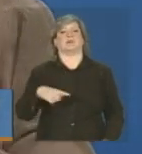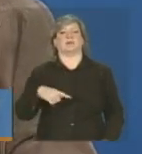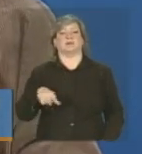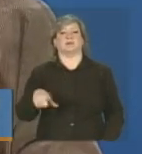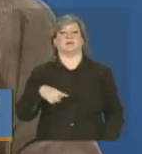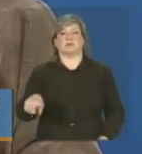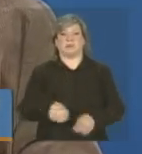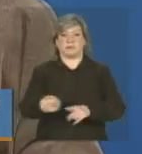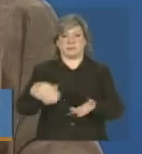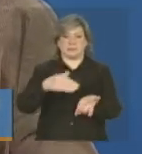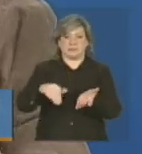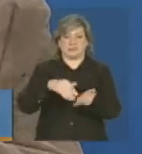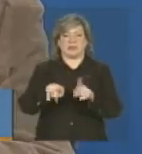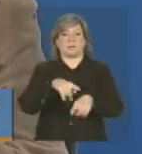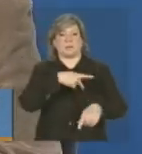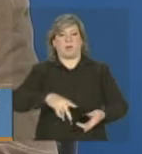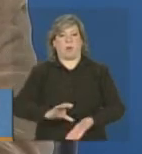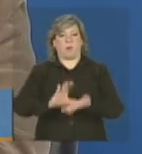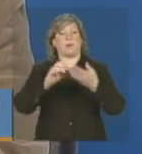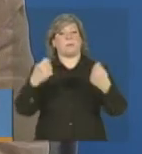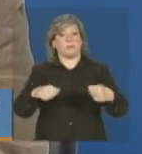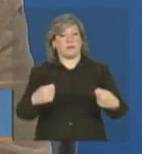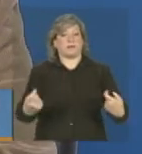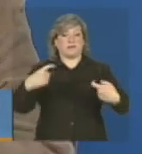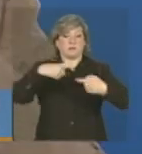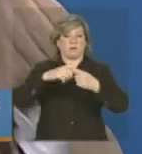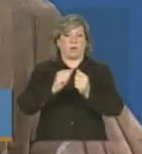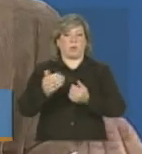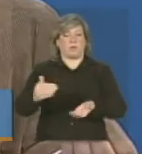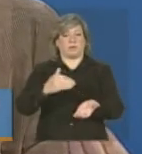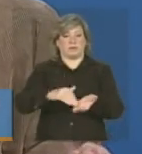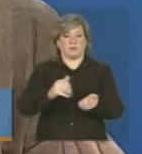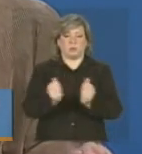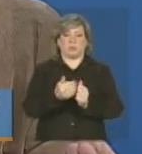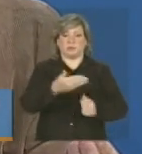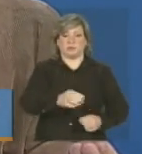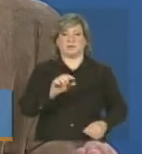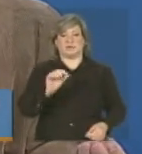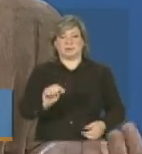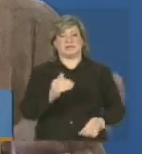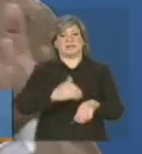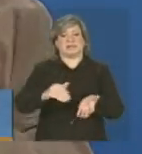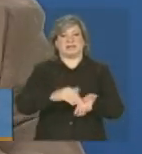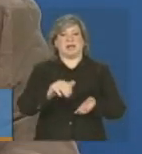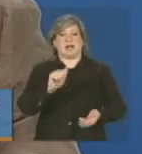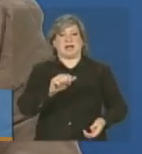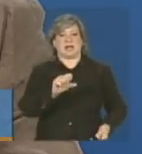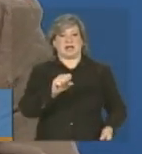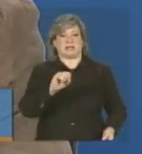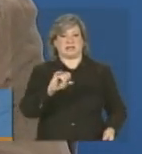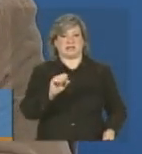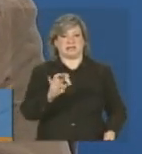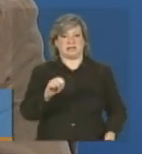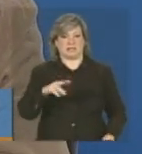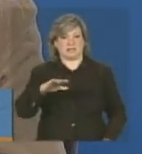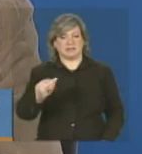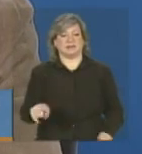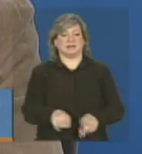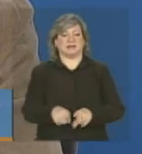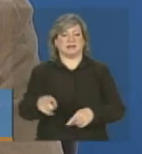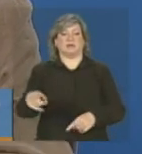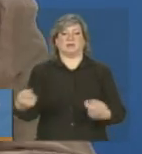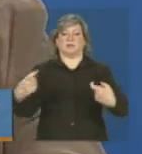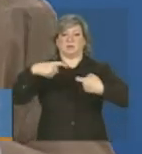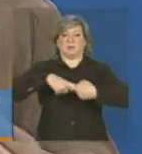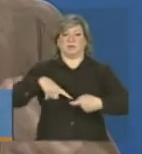e do presidente do conselho, é necessário vincular o secretário à secretaria de assistência e é necessário vincular o presidente do